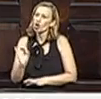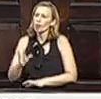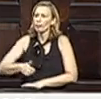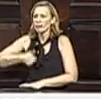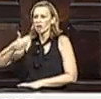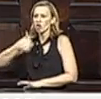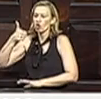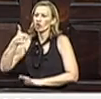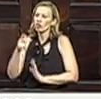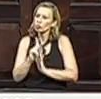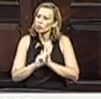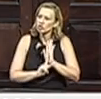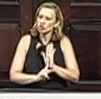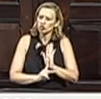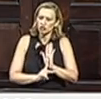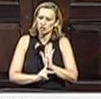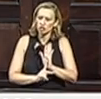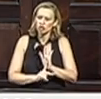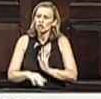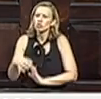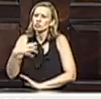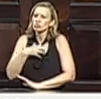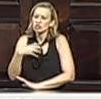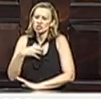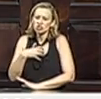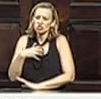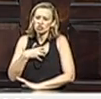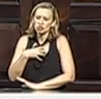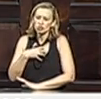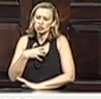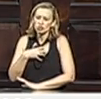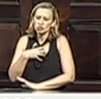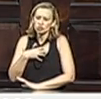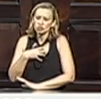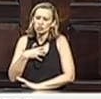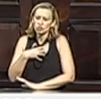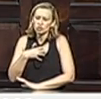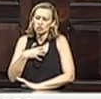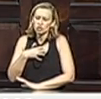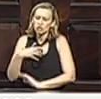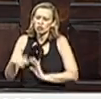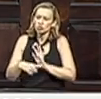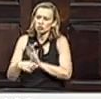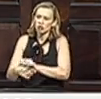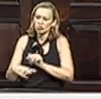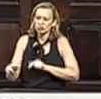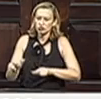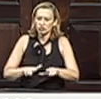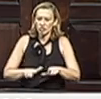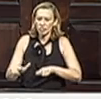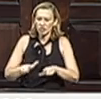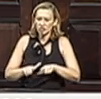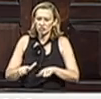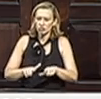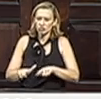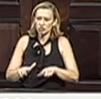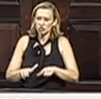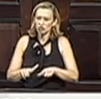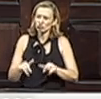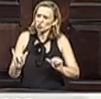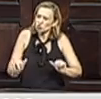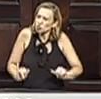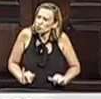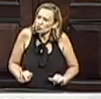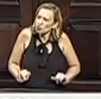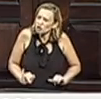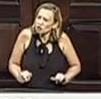o projeto no sentido da valorização do trabalhador tão duramente massacrado